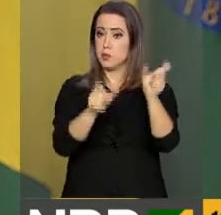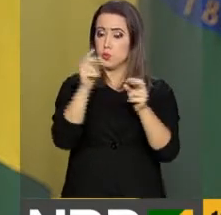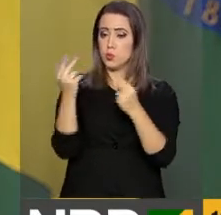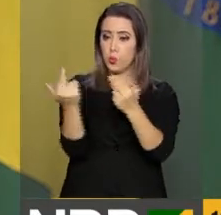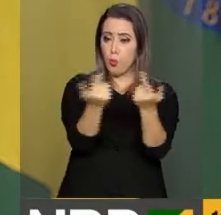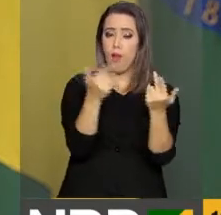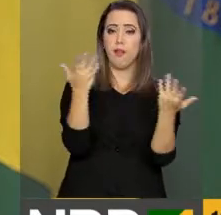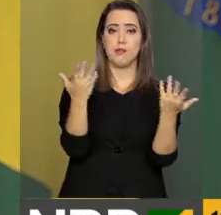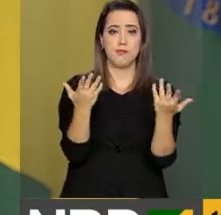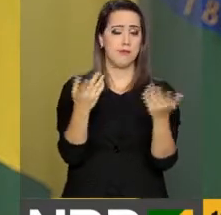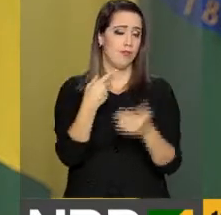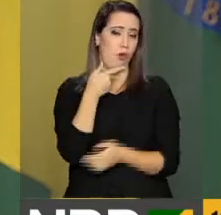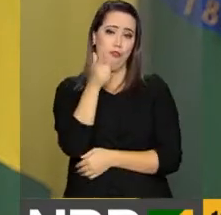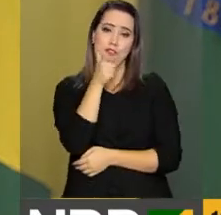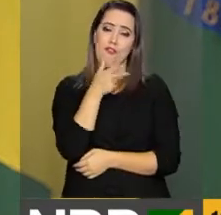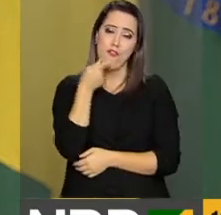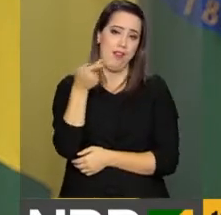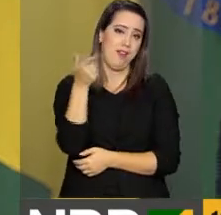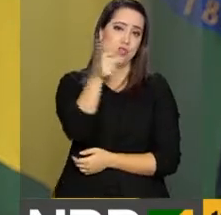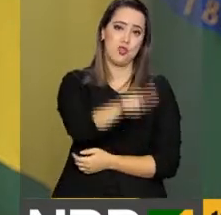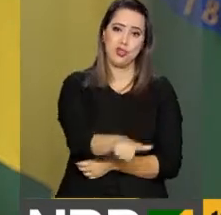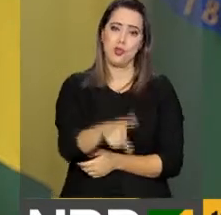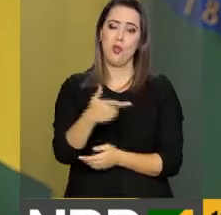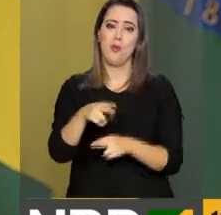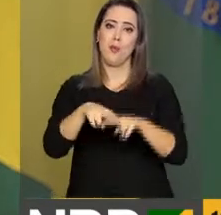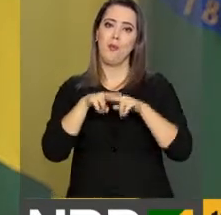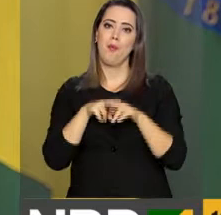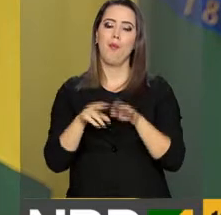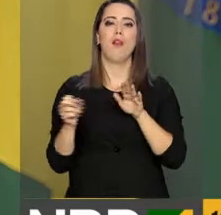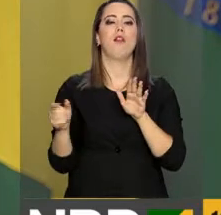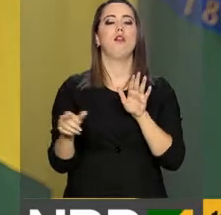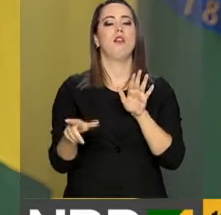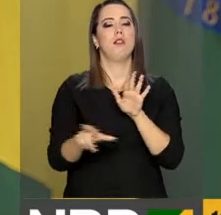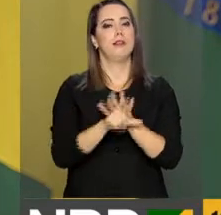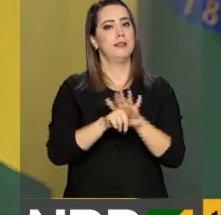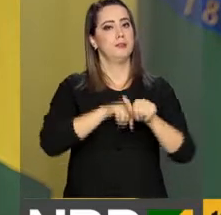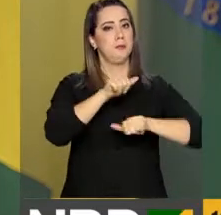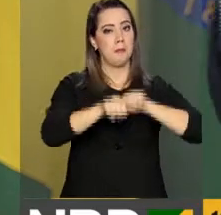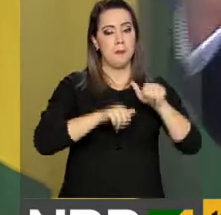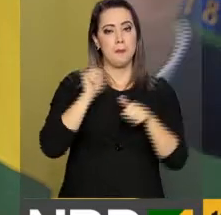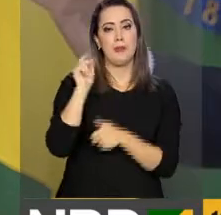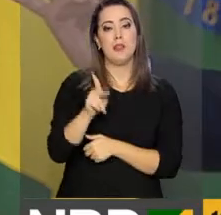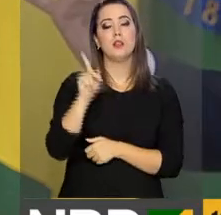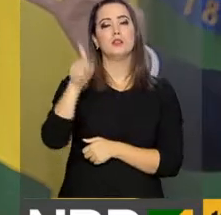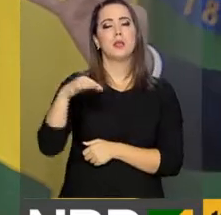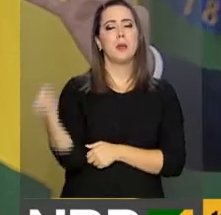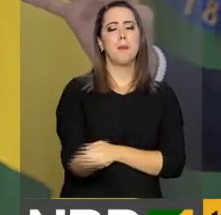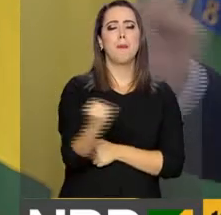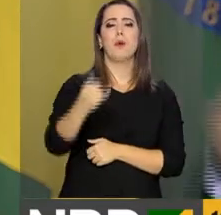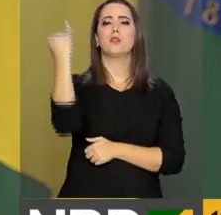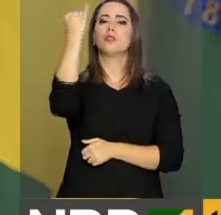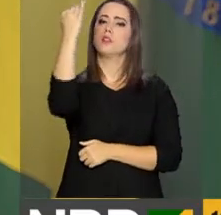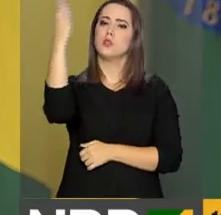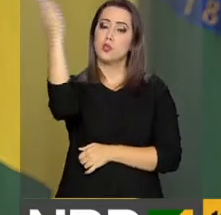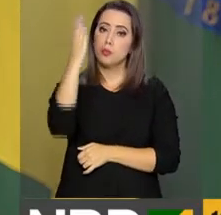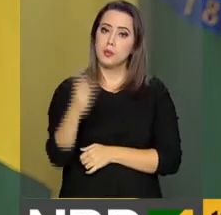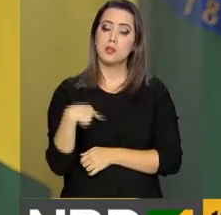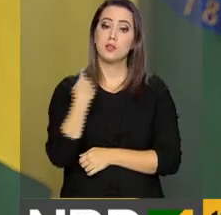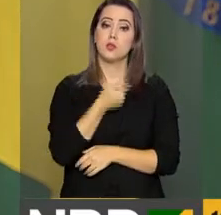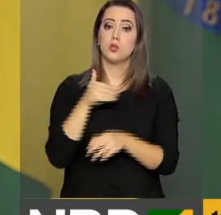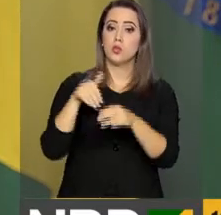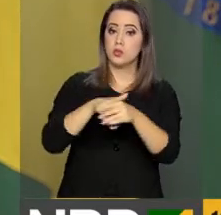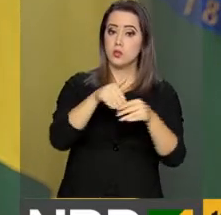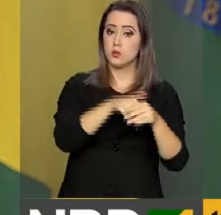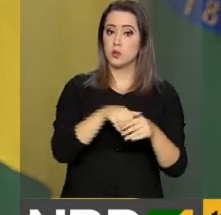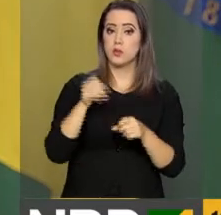Então, não vou repetir a argumentação em prol da Previdência Social, que é fundamental para o país, que nós votemos